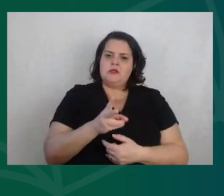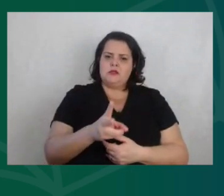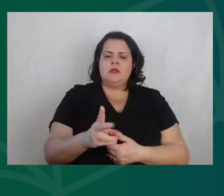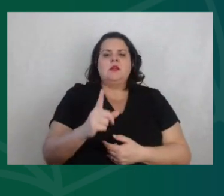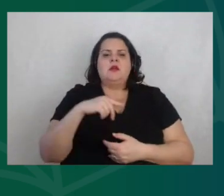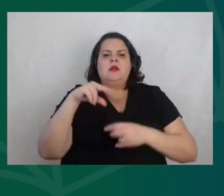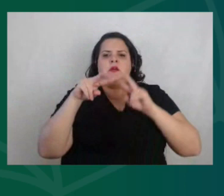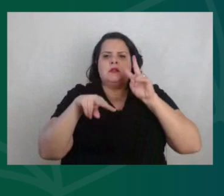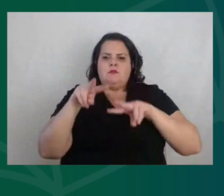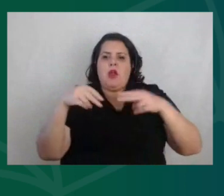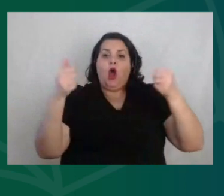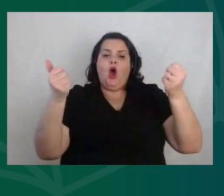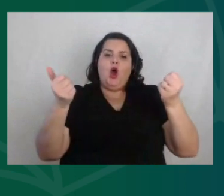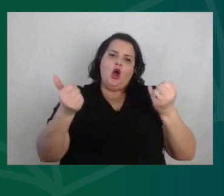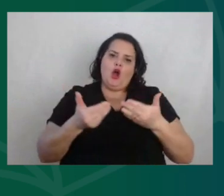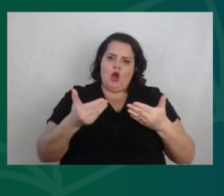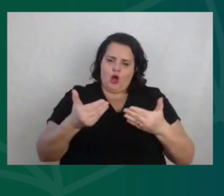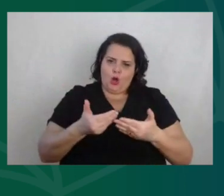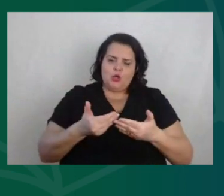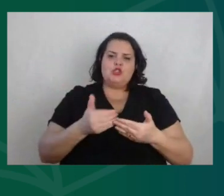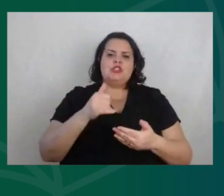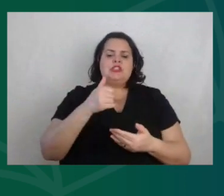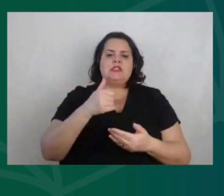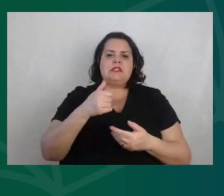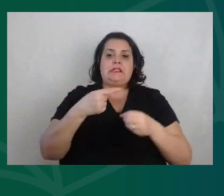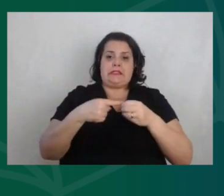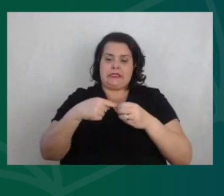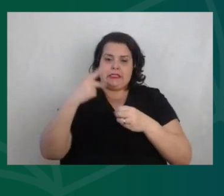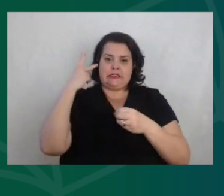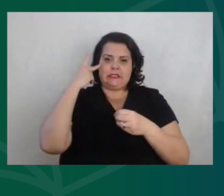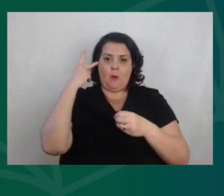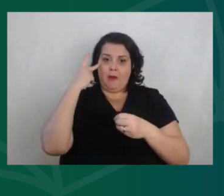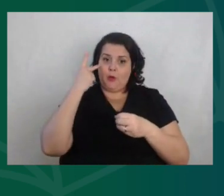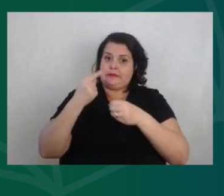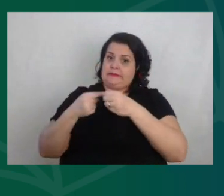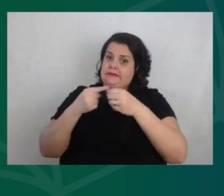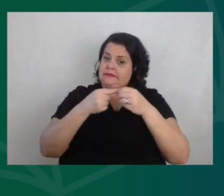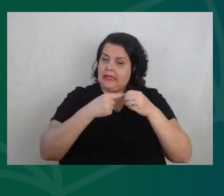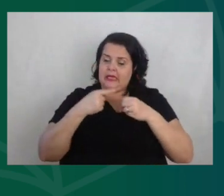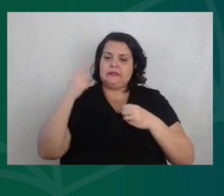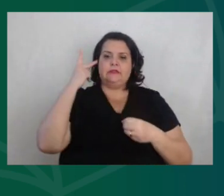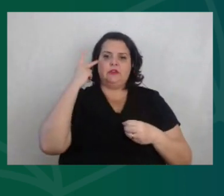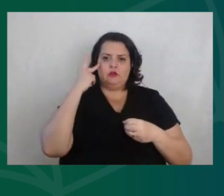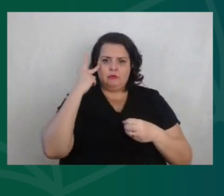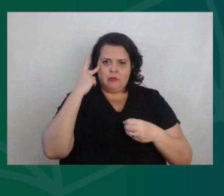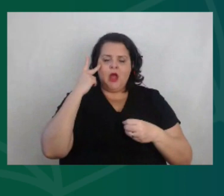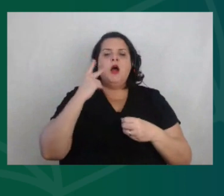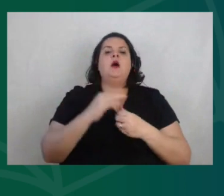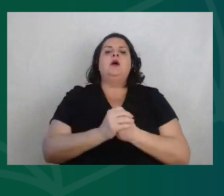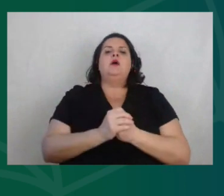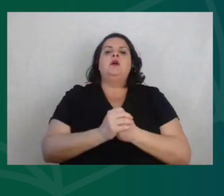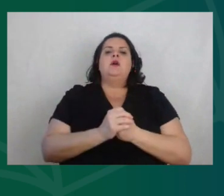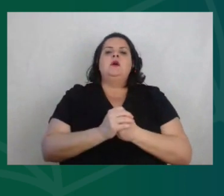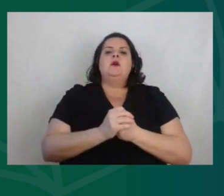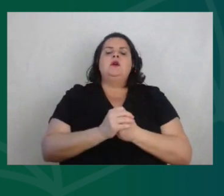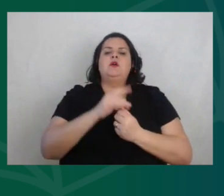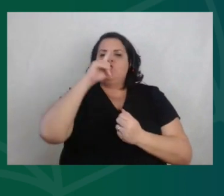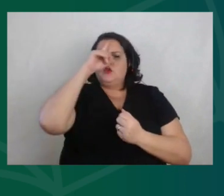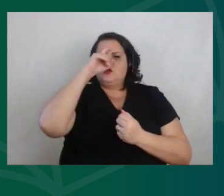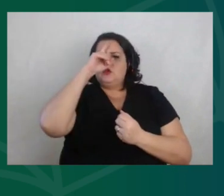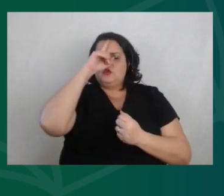ocupação hoje na cidade de São Paulo, não no estado, né? Os hospitais municipais. Então, aqui tem